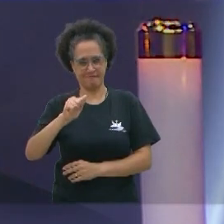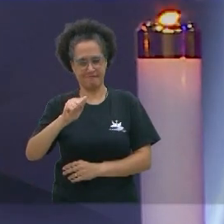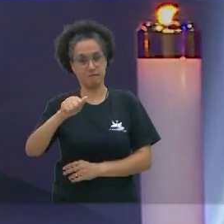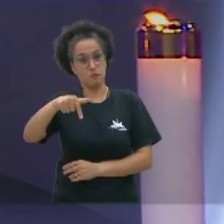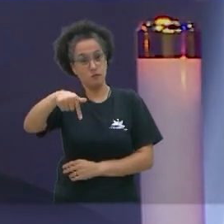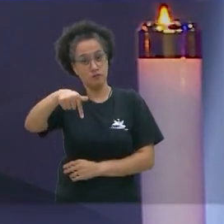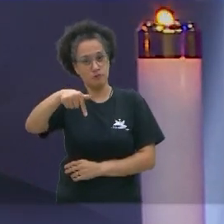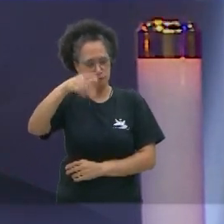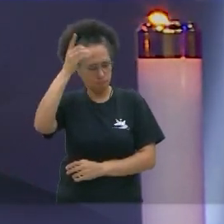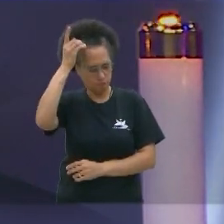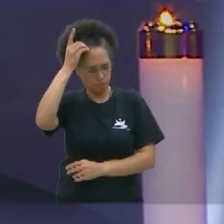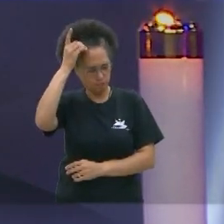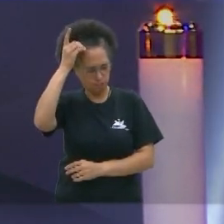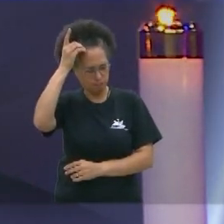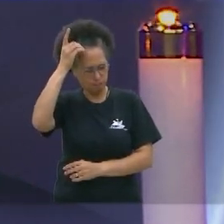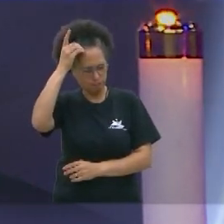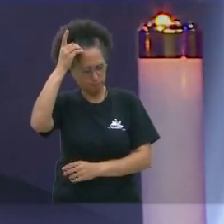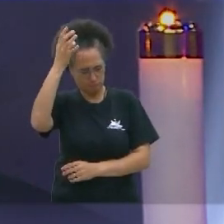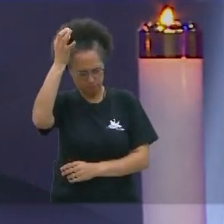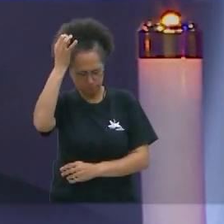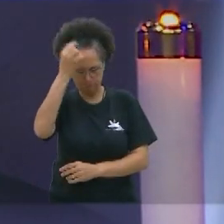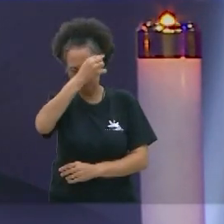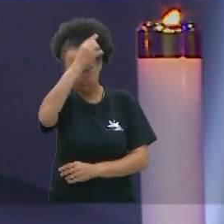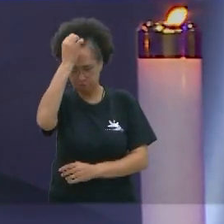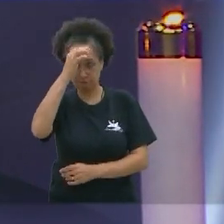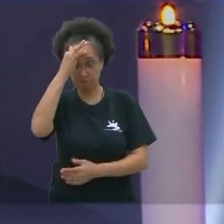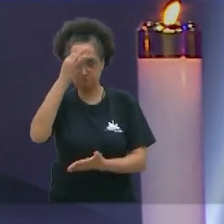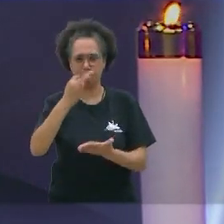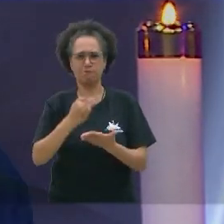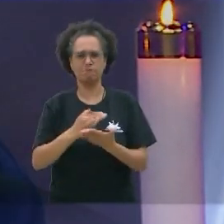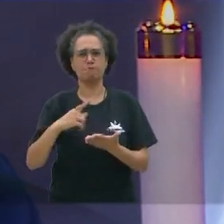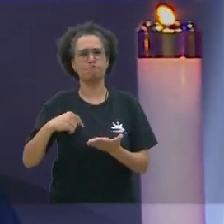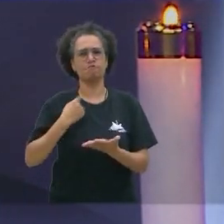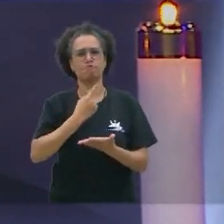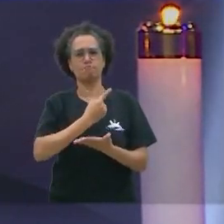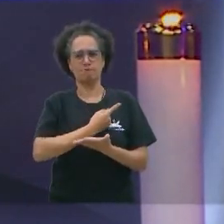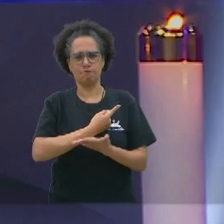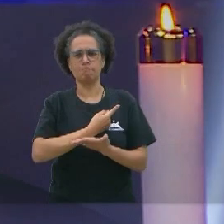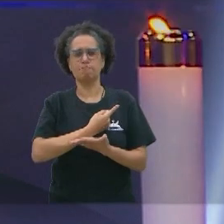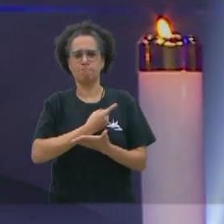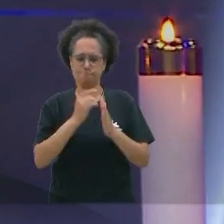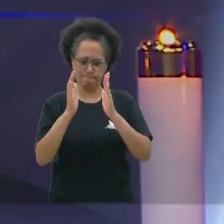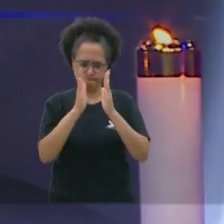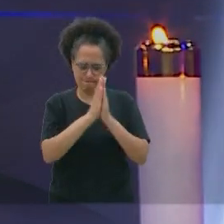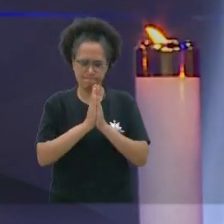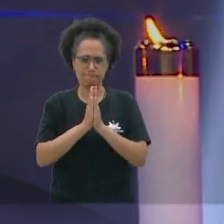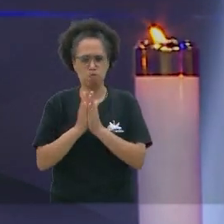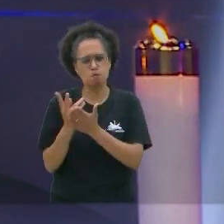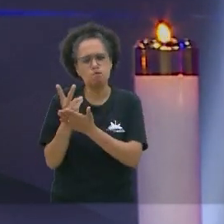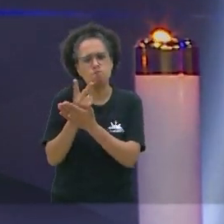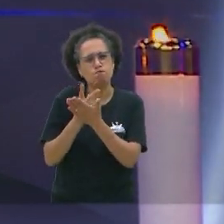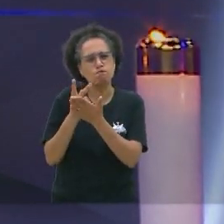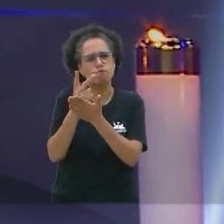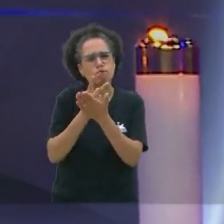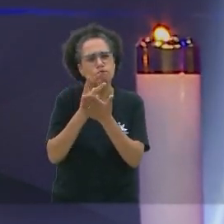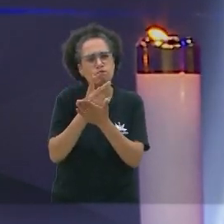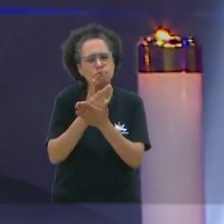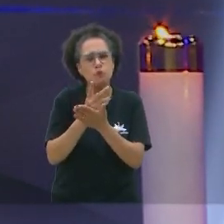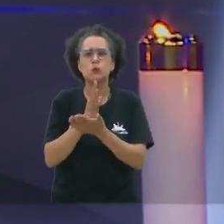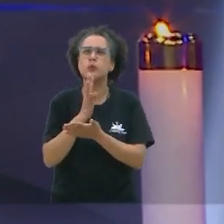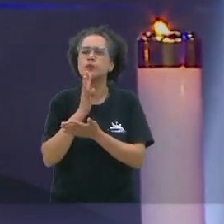somos convidados pela fé que a gente professa a buscar o conhecimento de